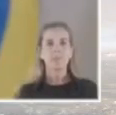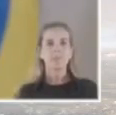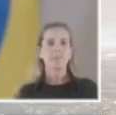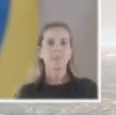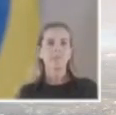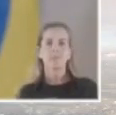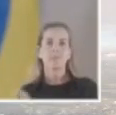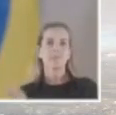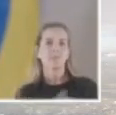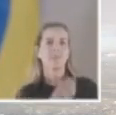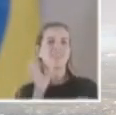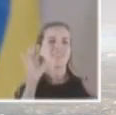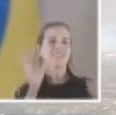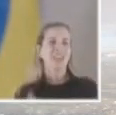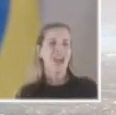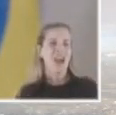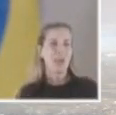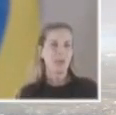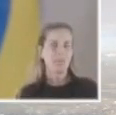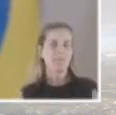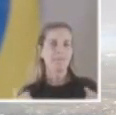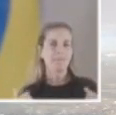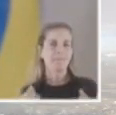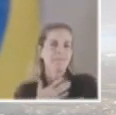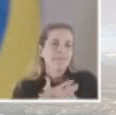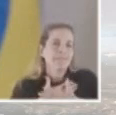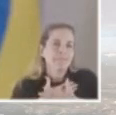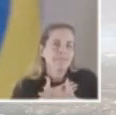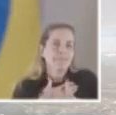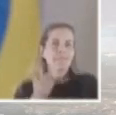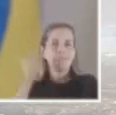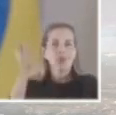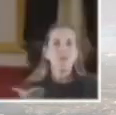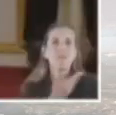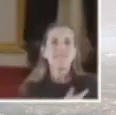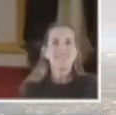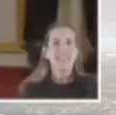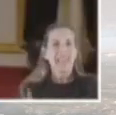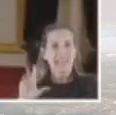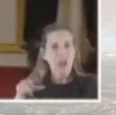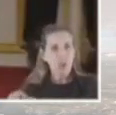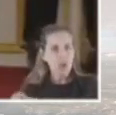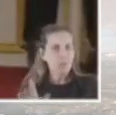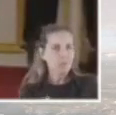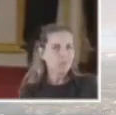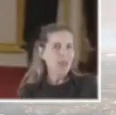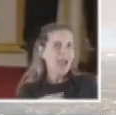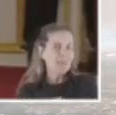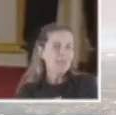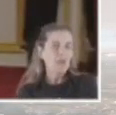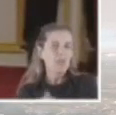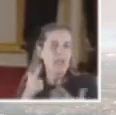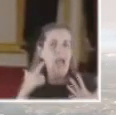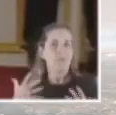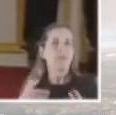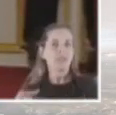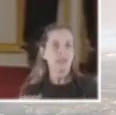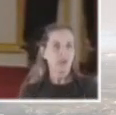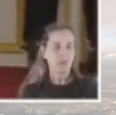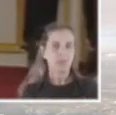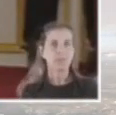o parceiro mais importante, mas um pouquinho acima do Brasil. Mas o Brasil é responsável por perto de 20% do comércio